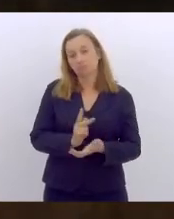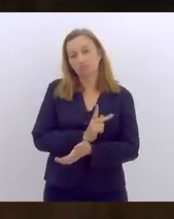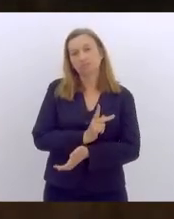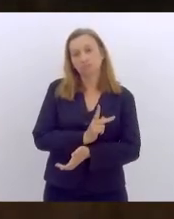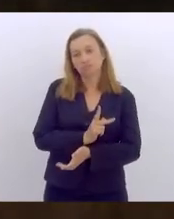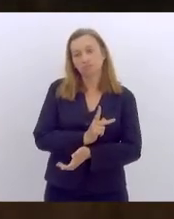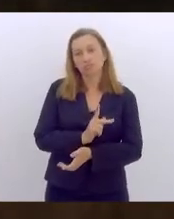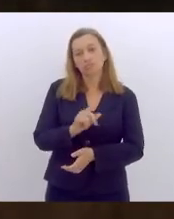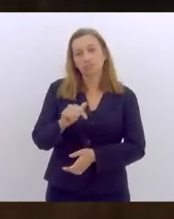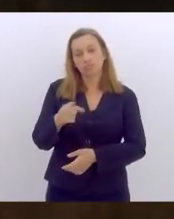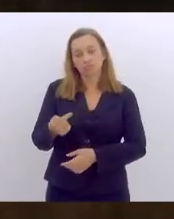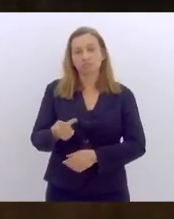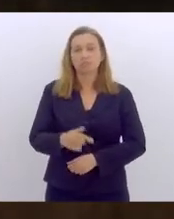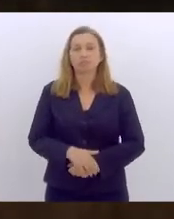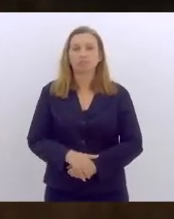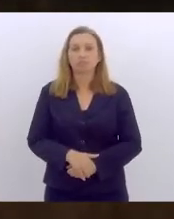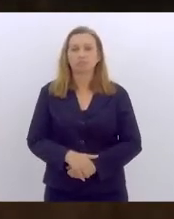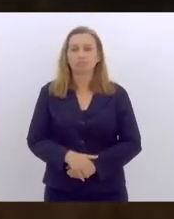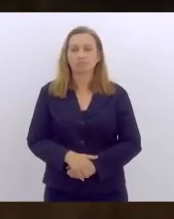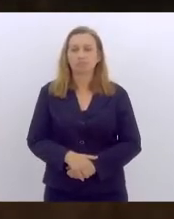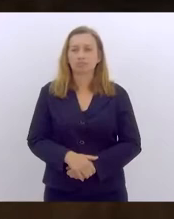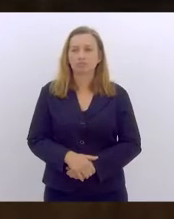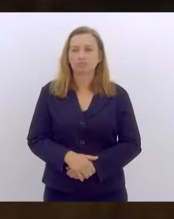tudo por aí vai.